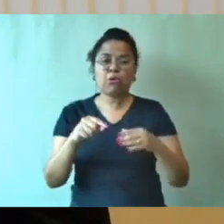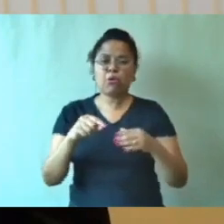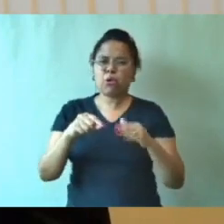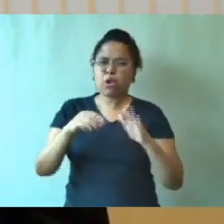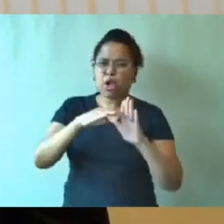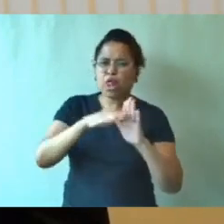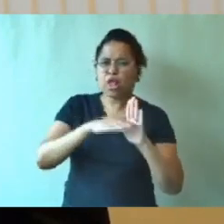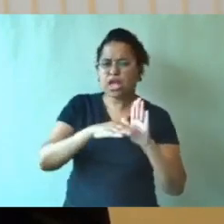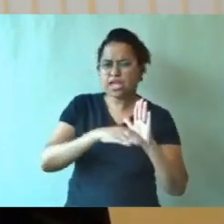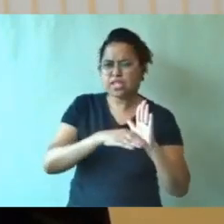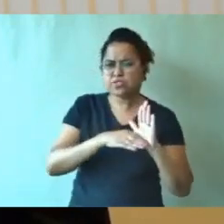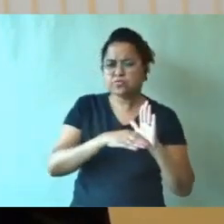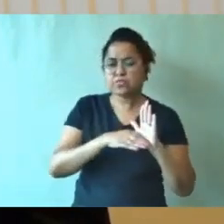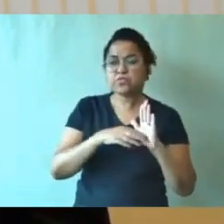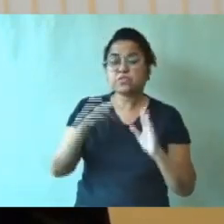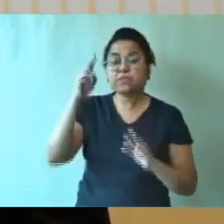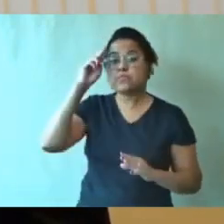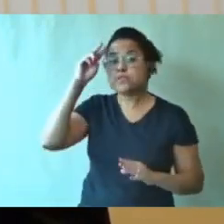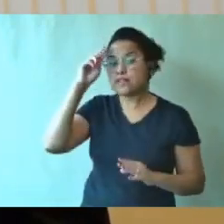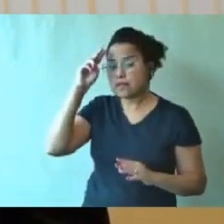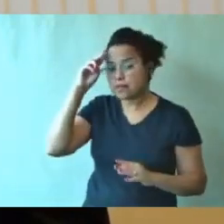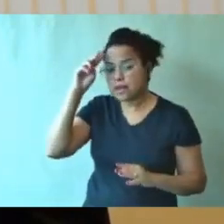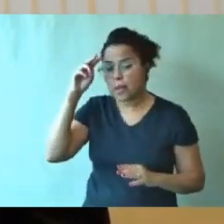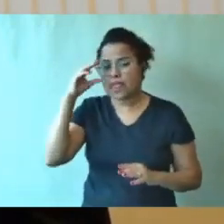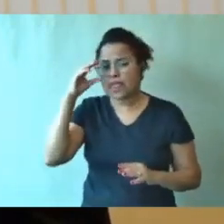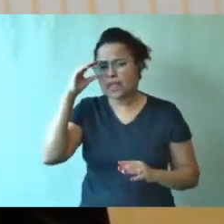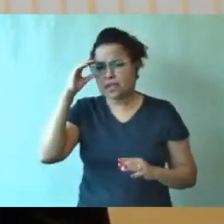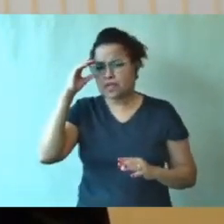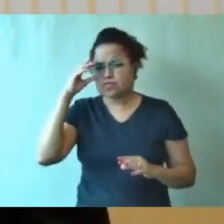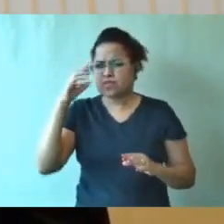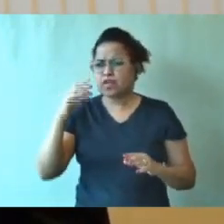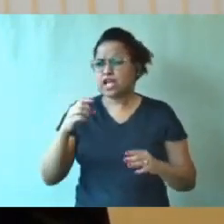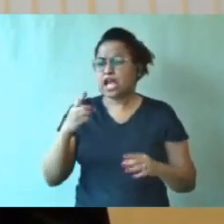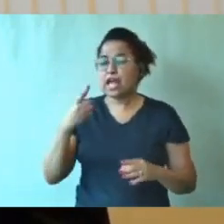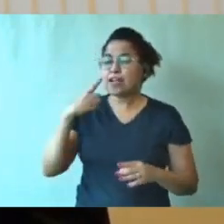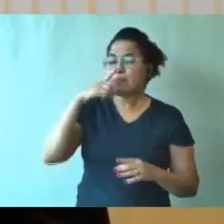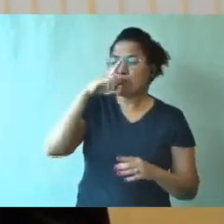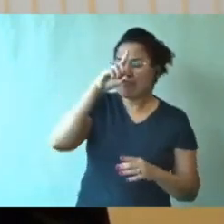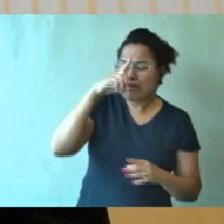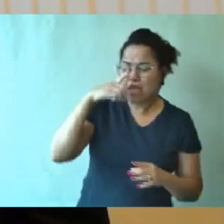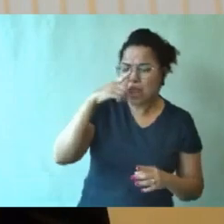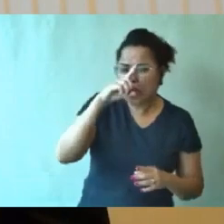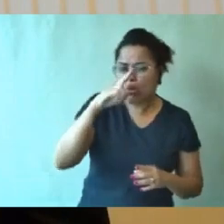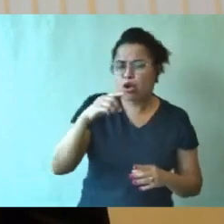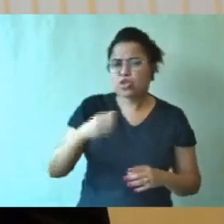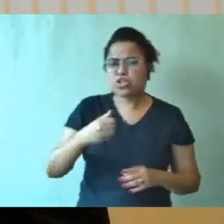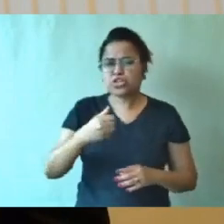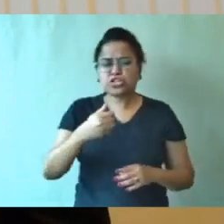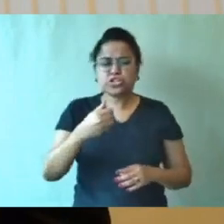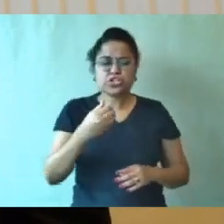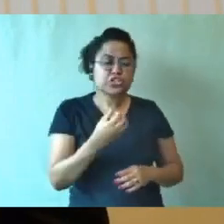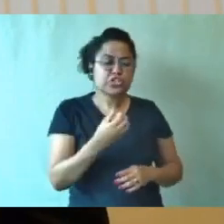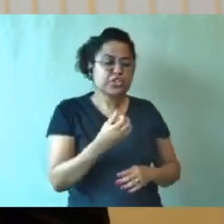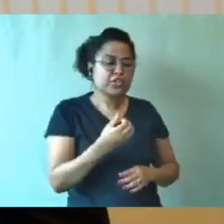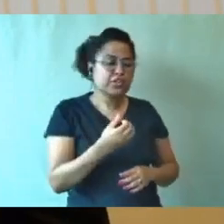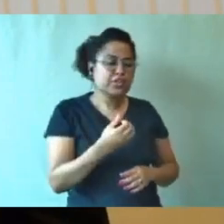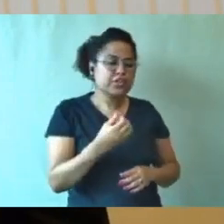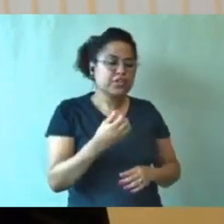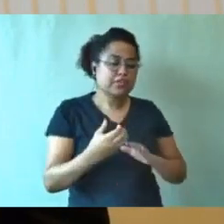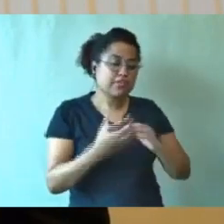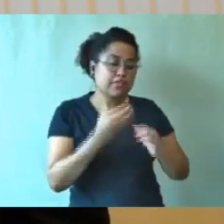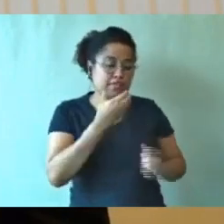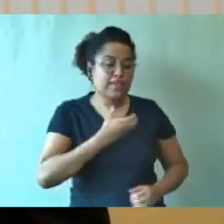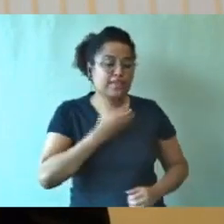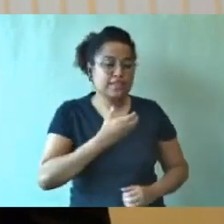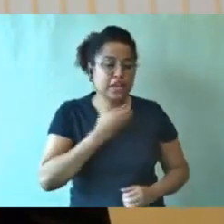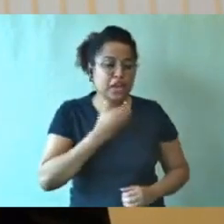a gente tem que lembrar aqui que a questão estava crítica, de dezembro a janeiro. É um período que agora nós